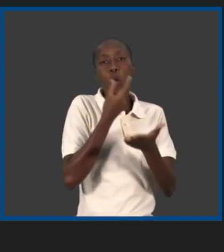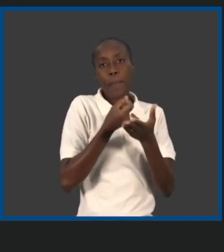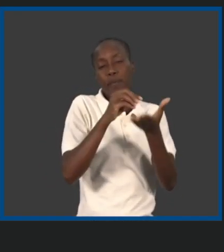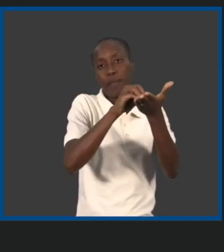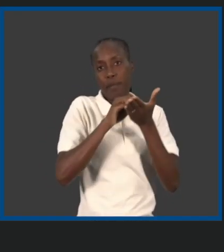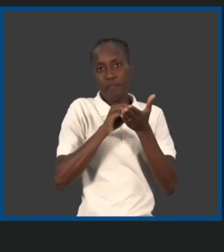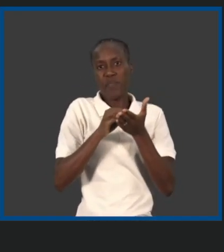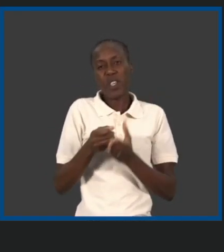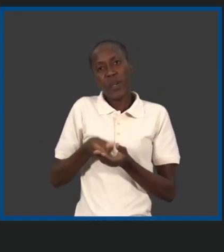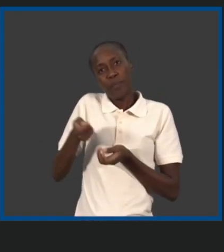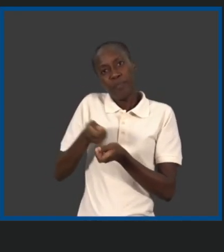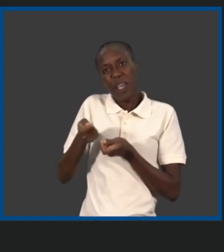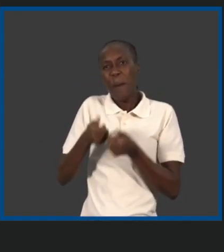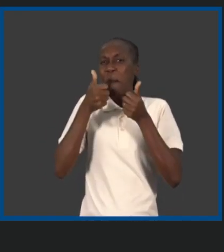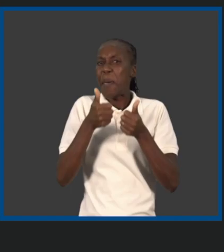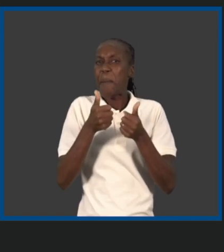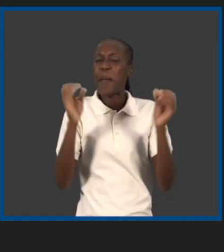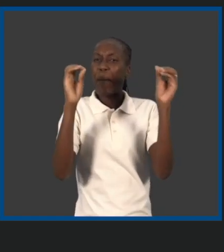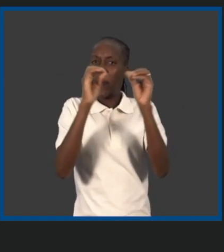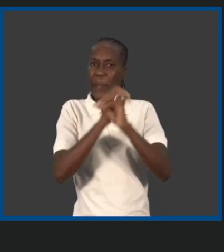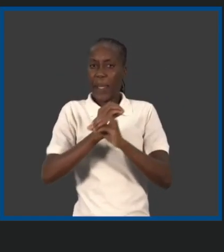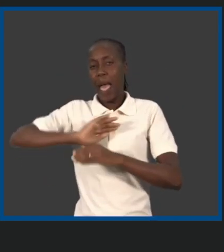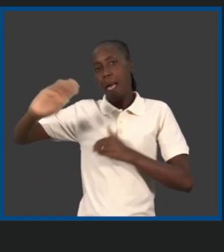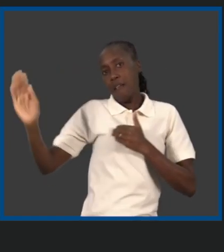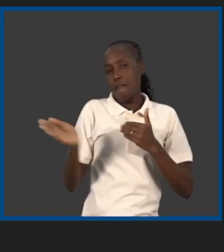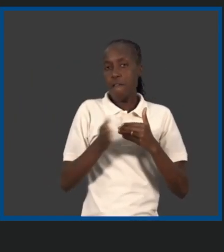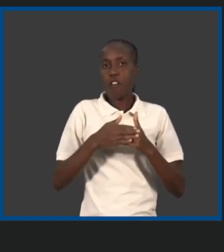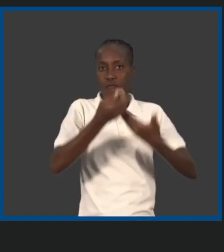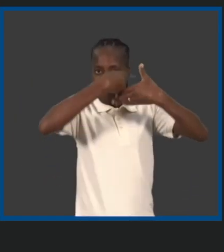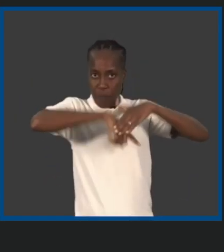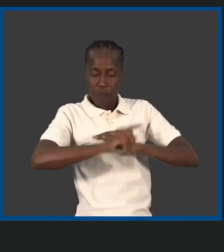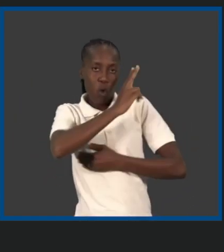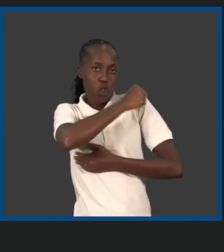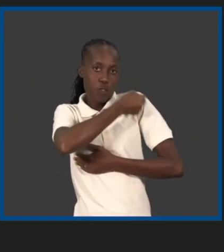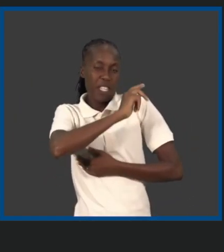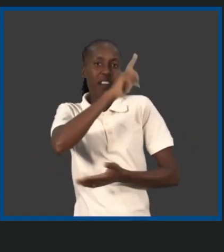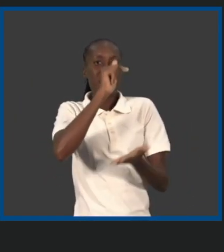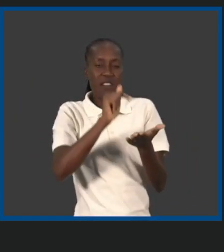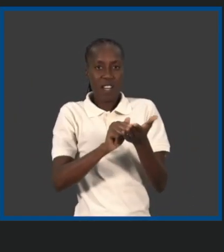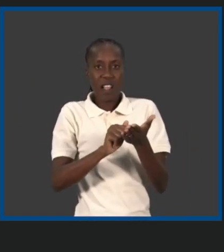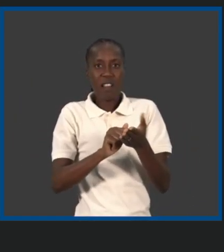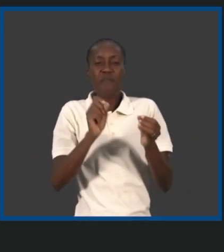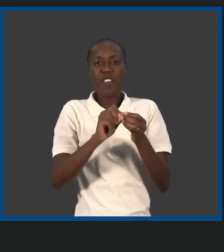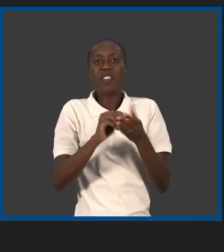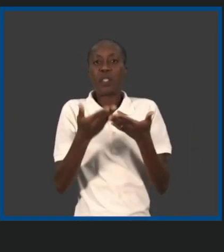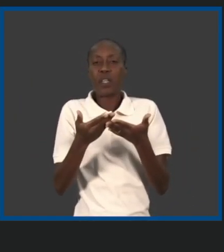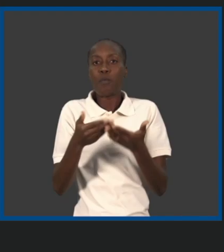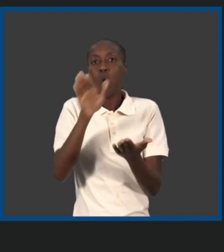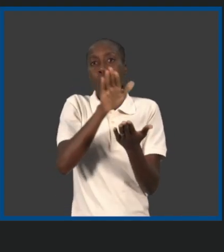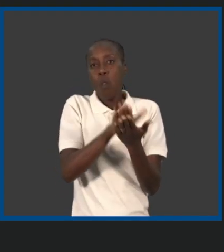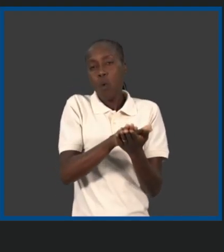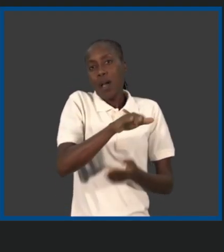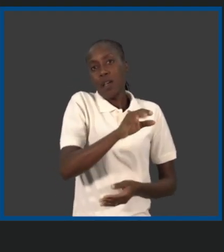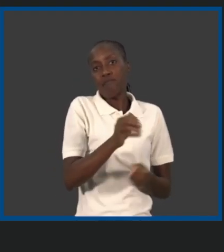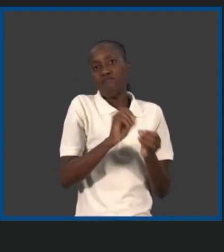bem. Então, voltei. Vim diretamente ao hospital central. Levaram para a incubadora. Os médicos